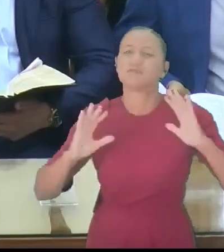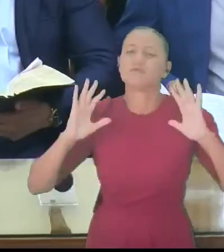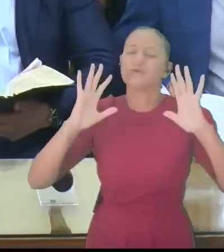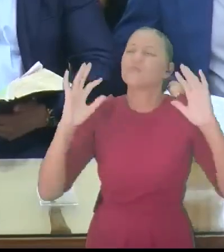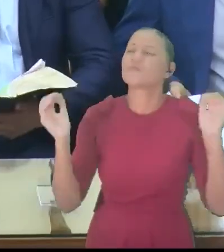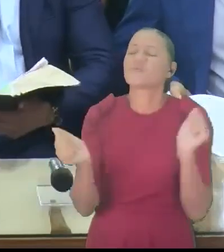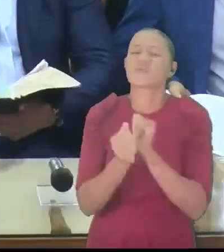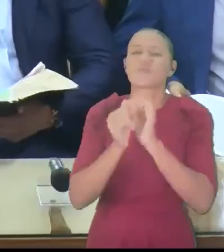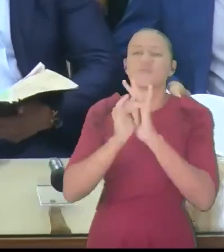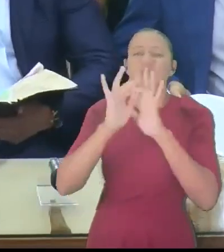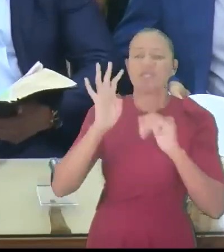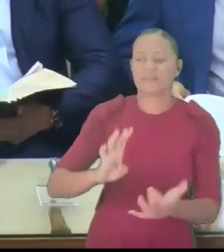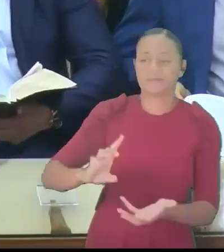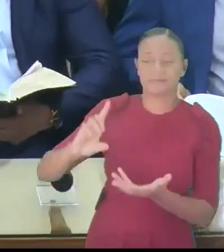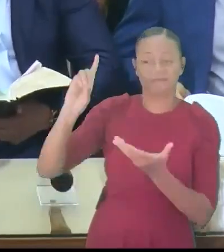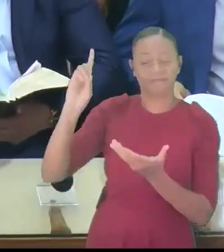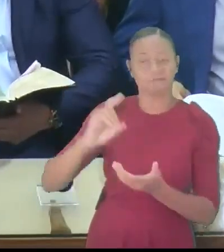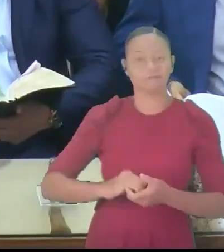para Deus.